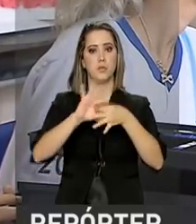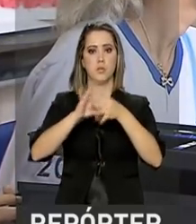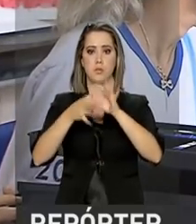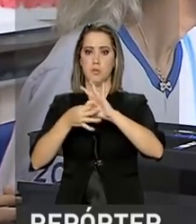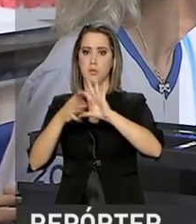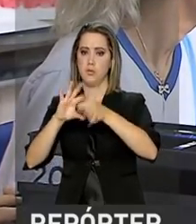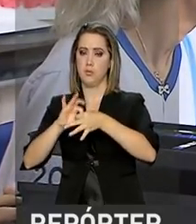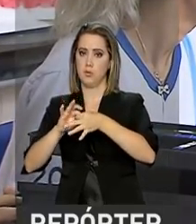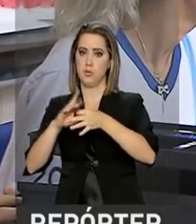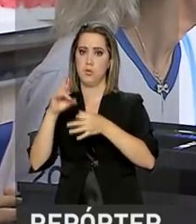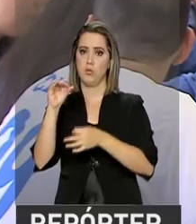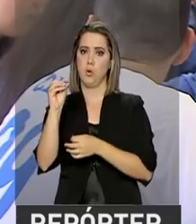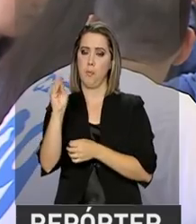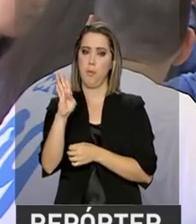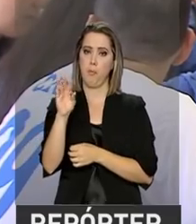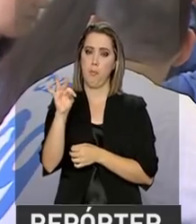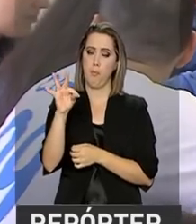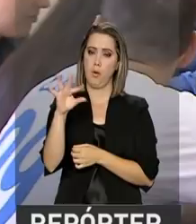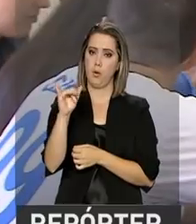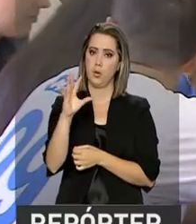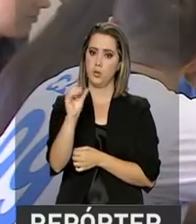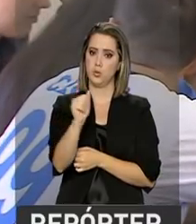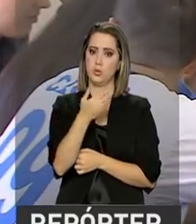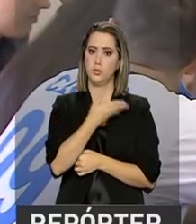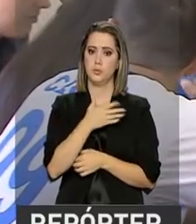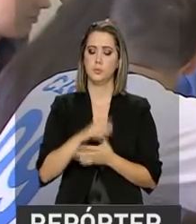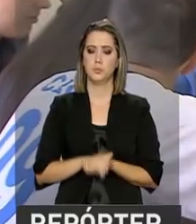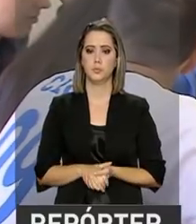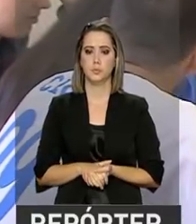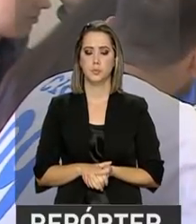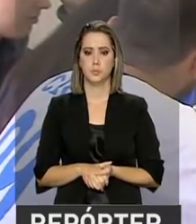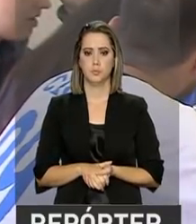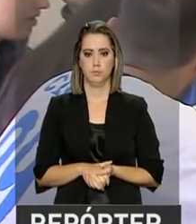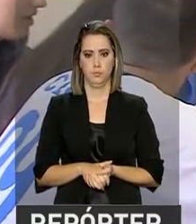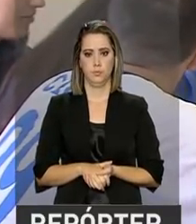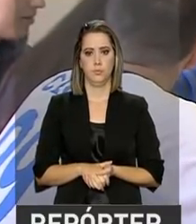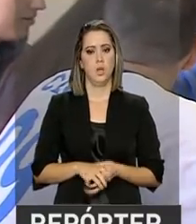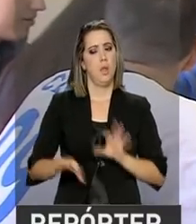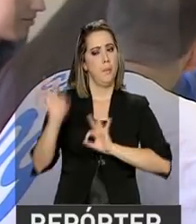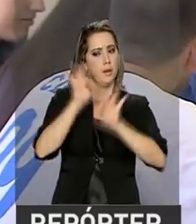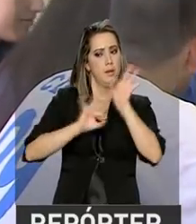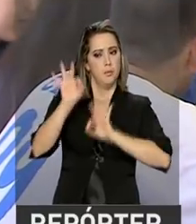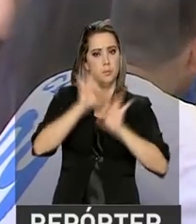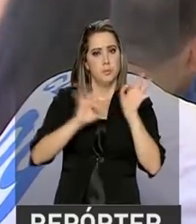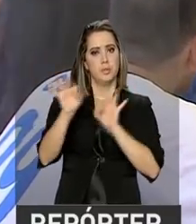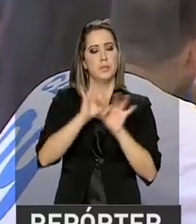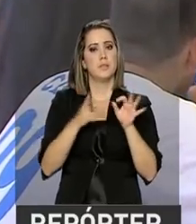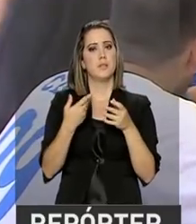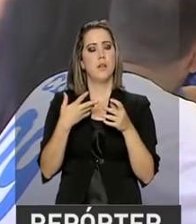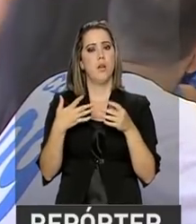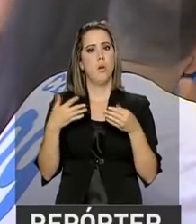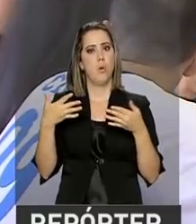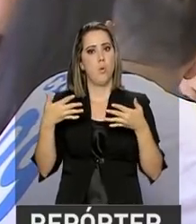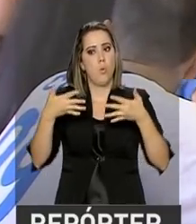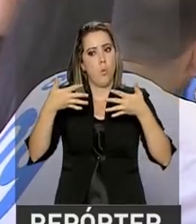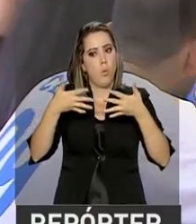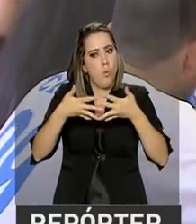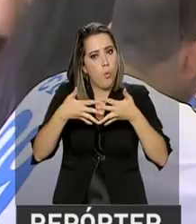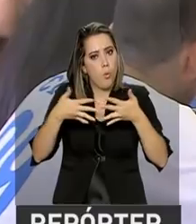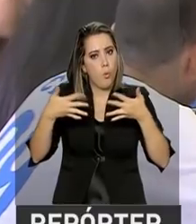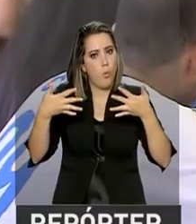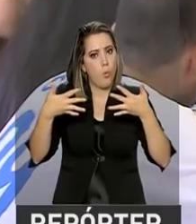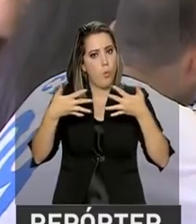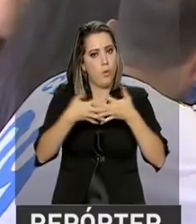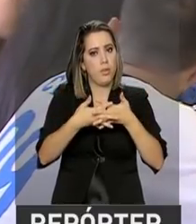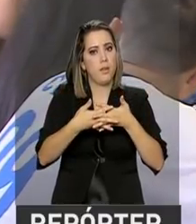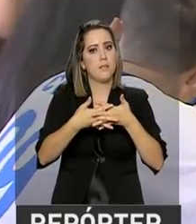Olimpíada Brasileira de Robótica. A parte da programação, a parte da montagem do carrinho, eu dei essa orientação para os alunos